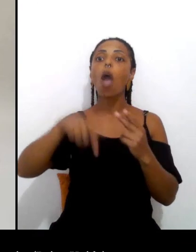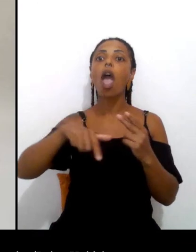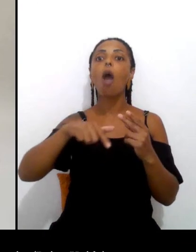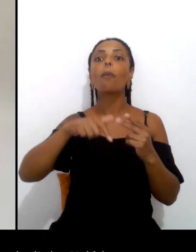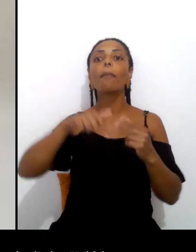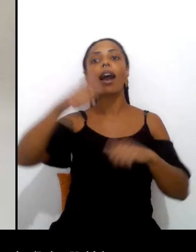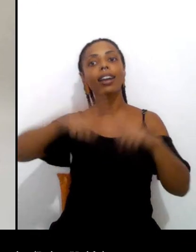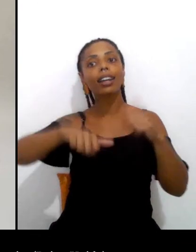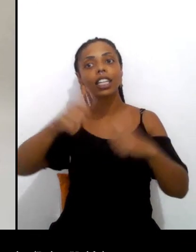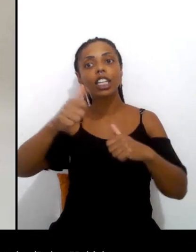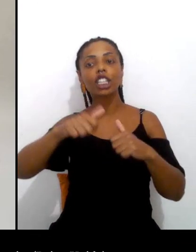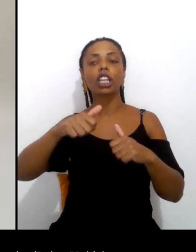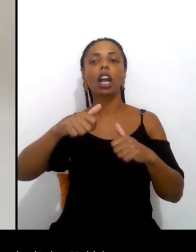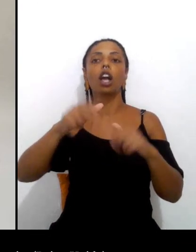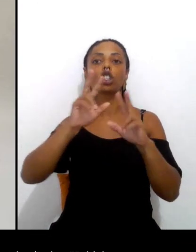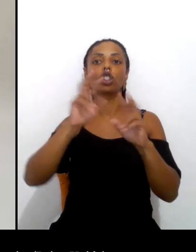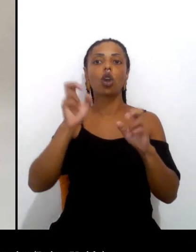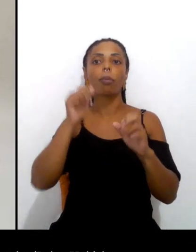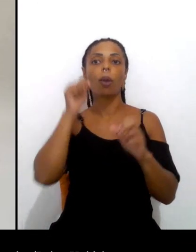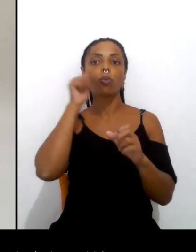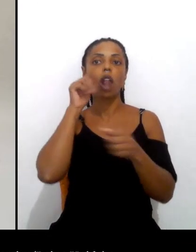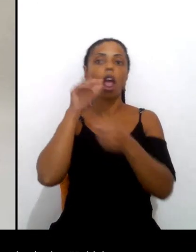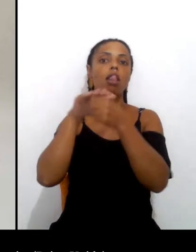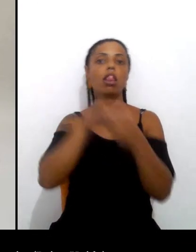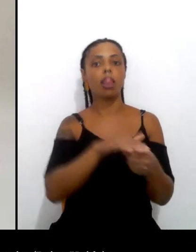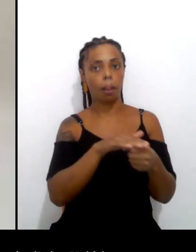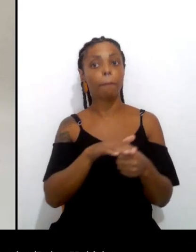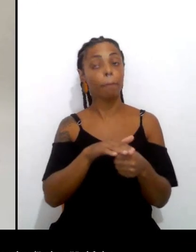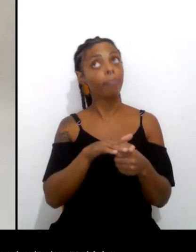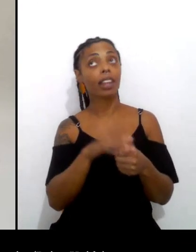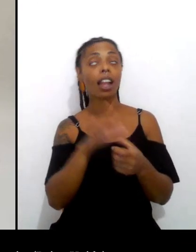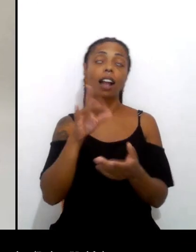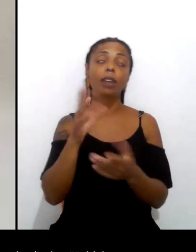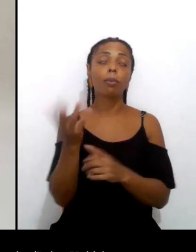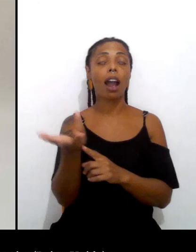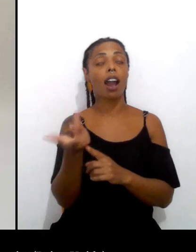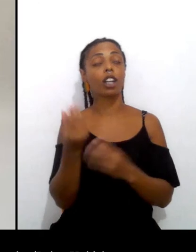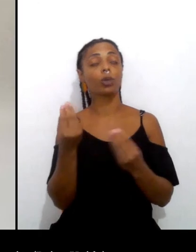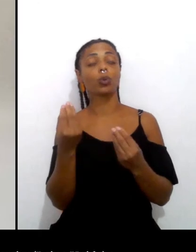é uma obra de fato bastante polêmica nesse sentido